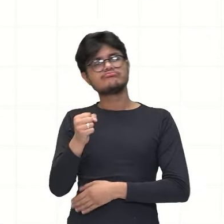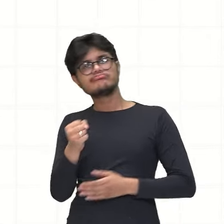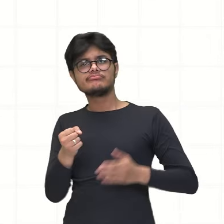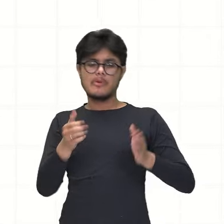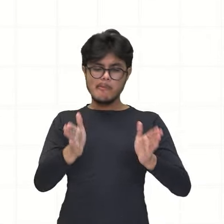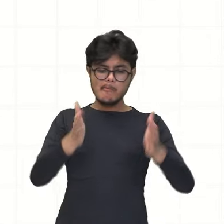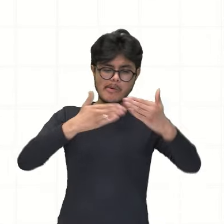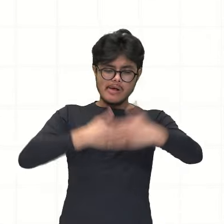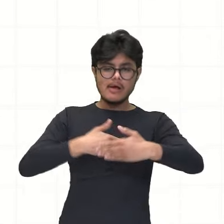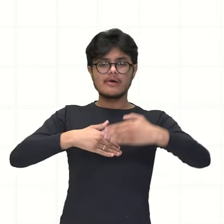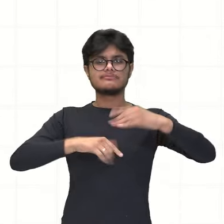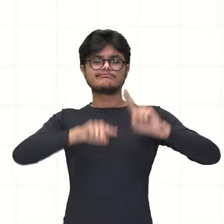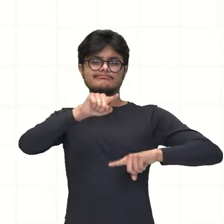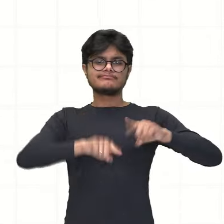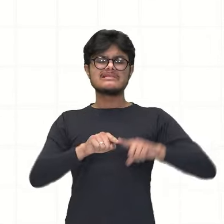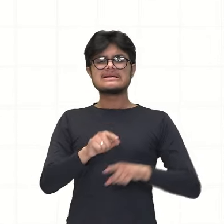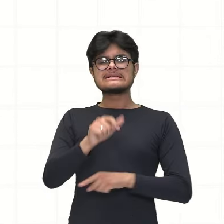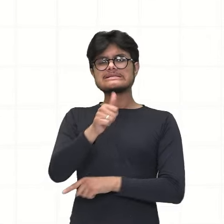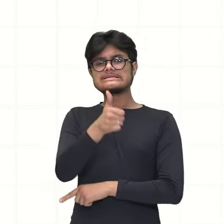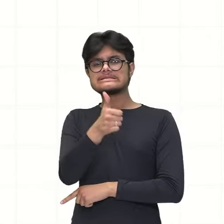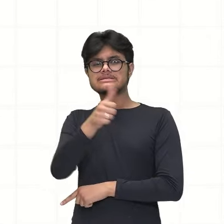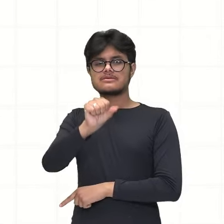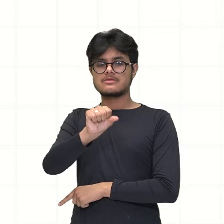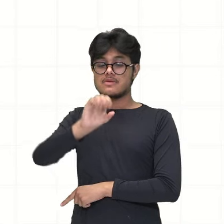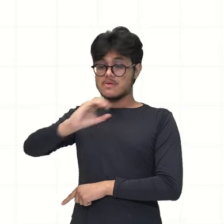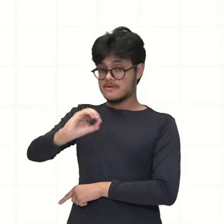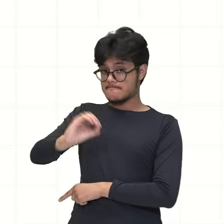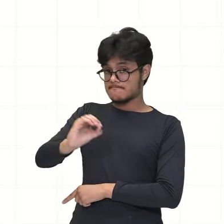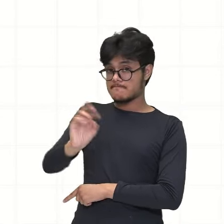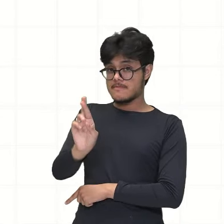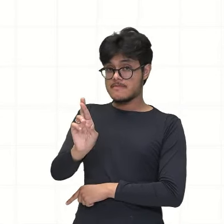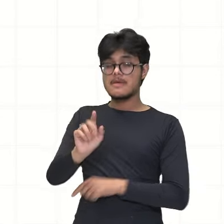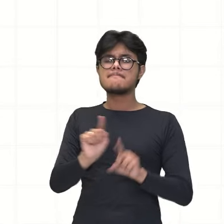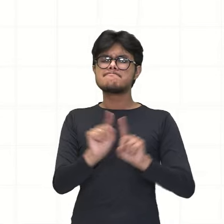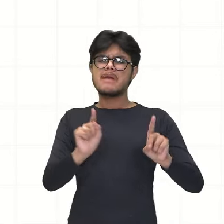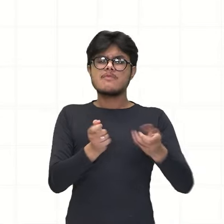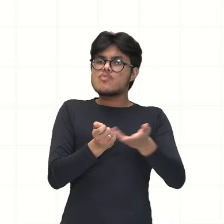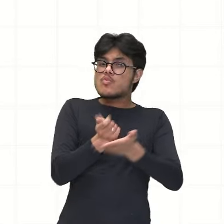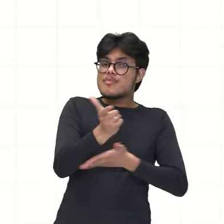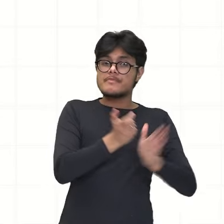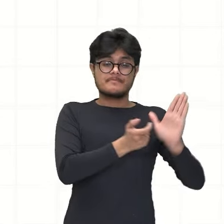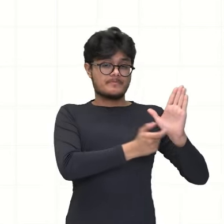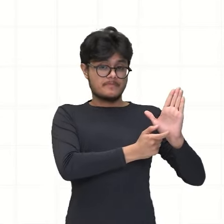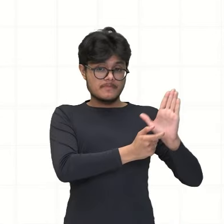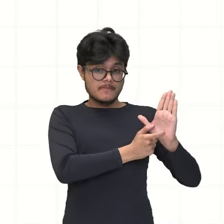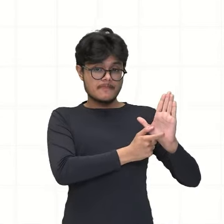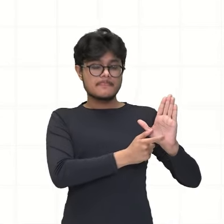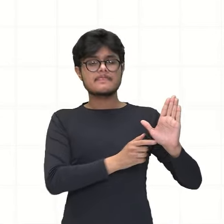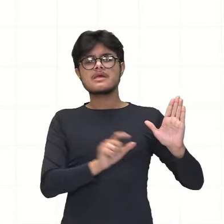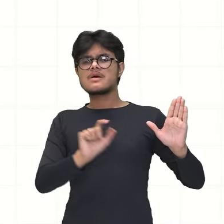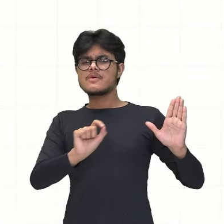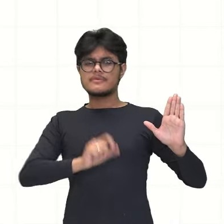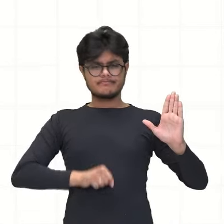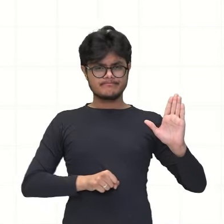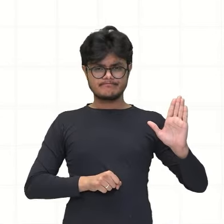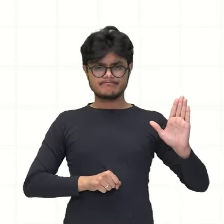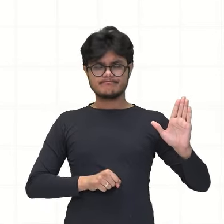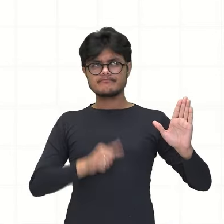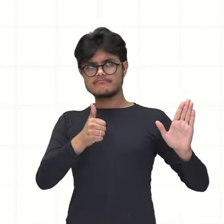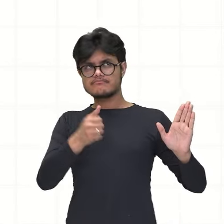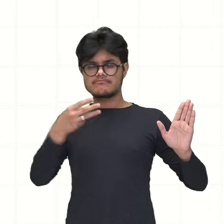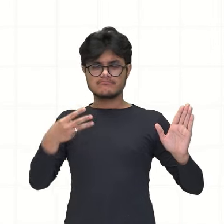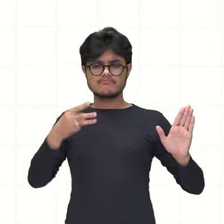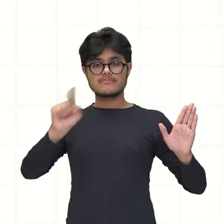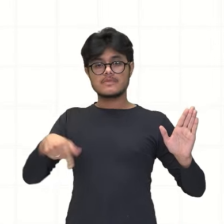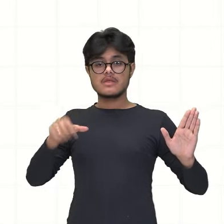R$180. Porém, comprando via aplicativo de desconto, ela passa a custar